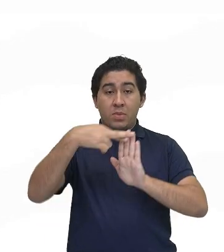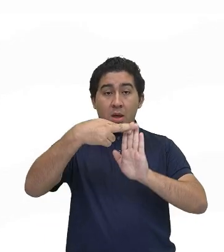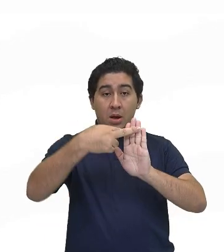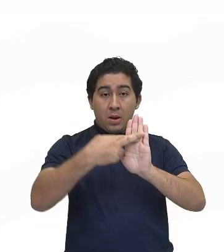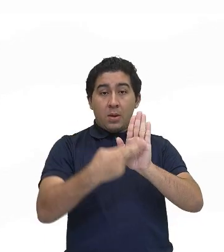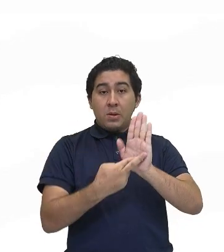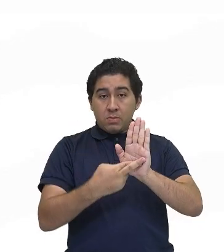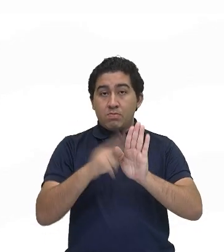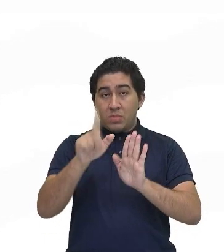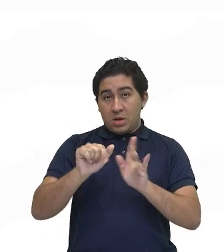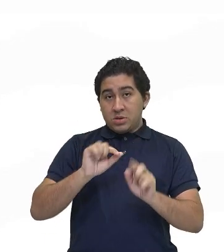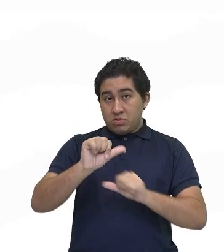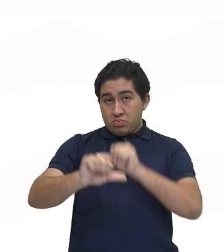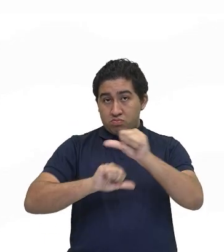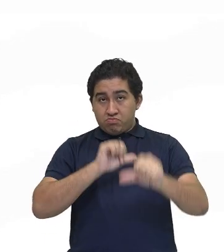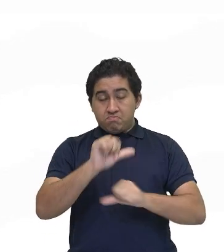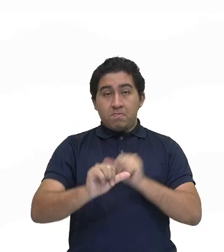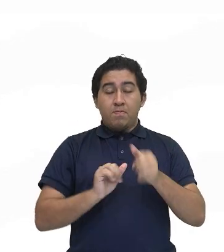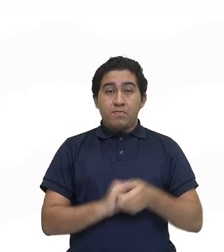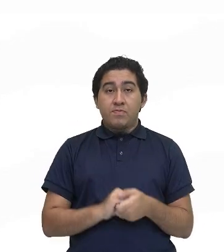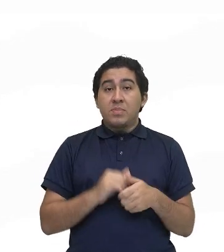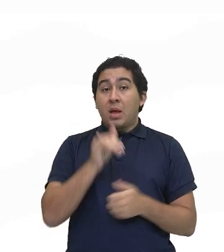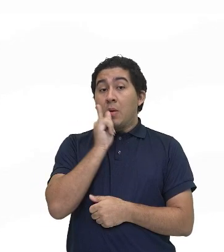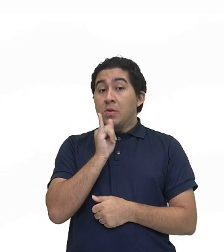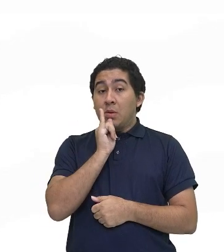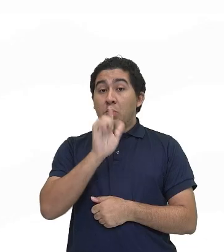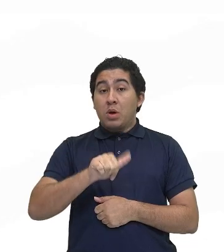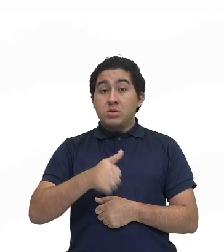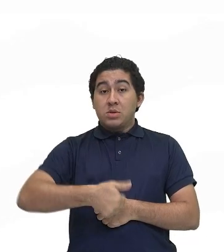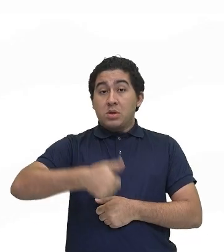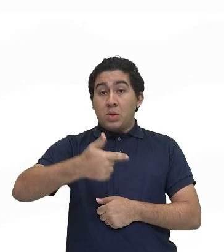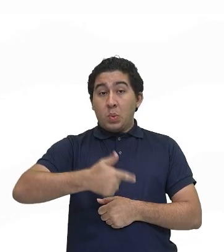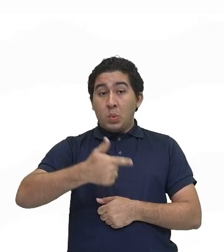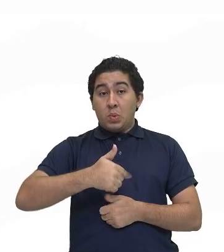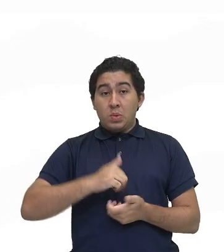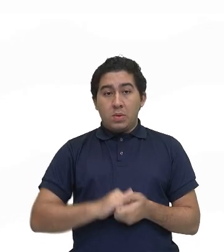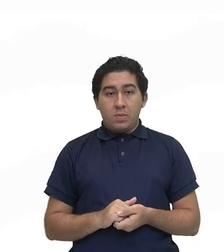as regras desse arredondamento. Como no caso da segunda,